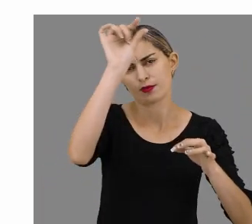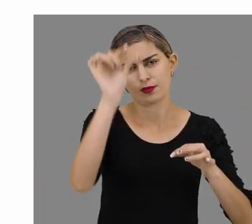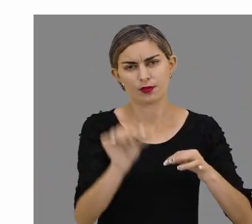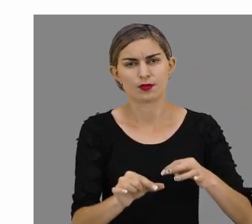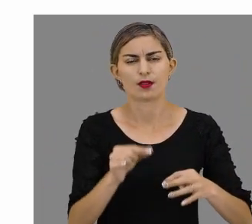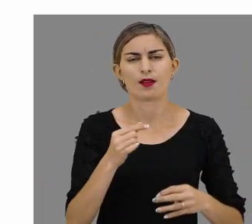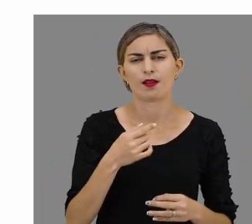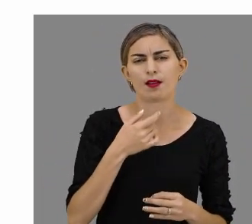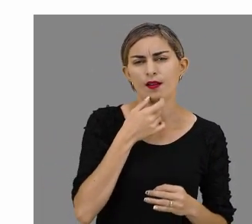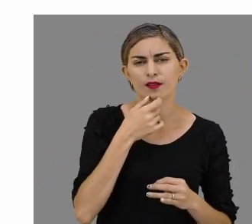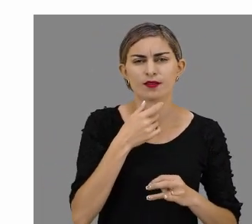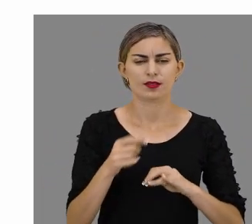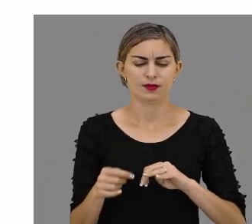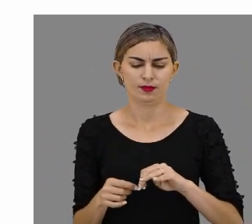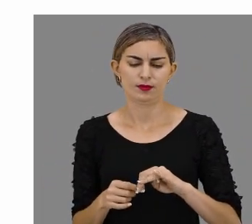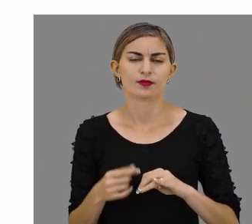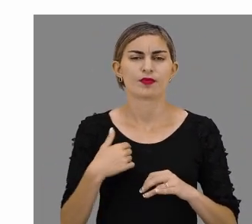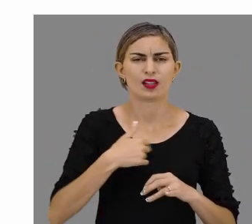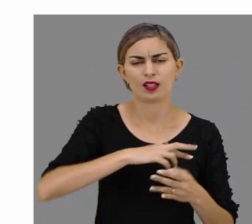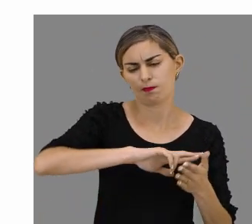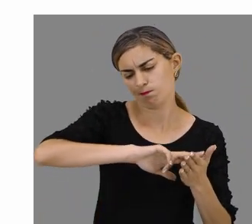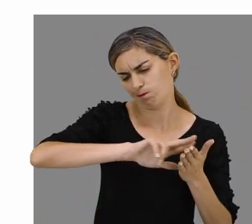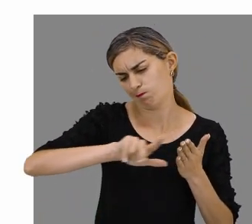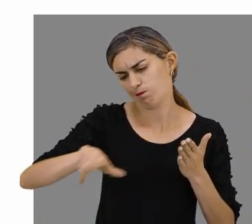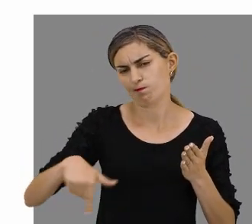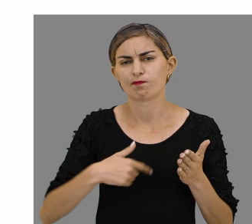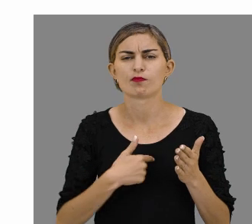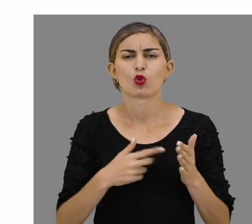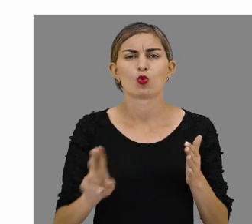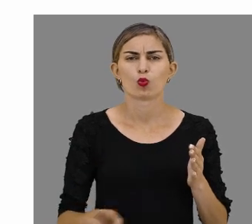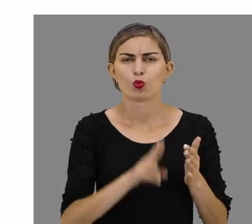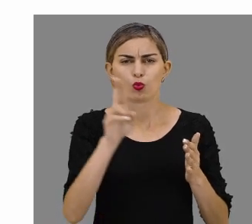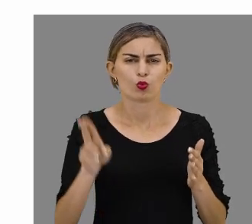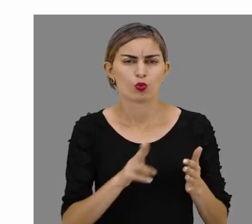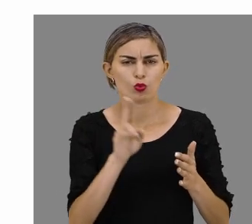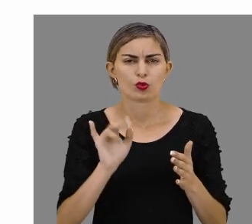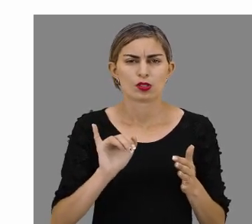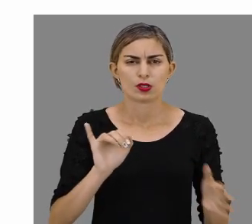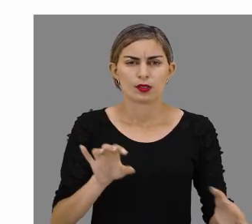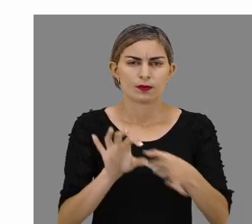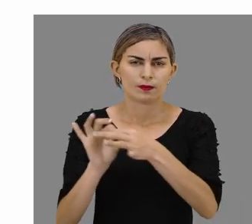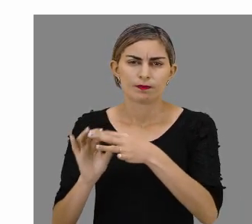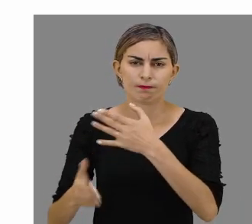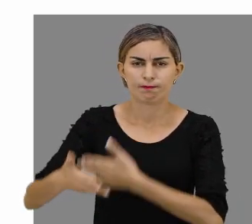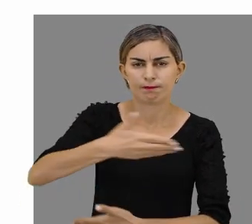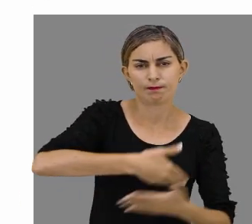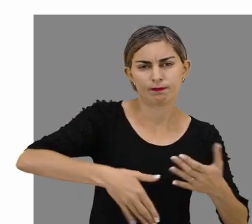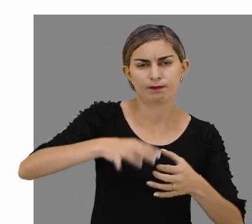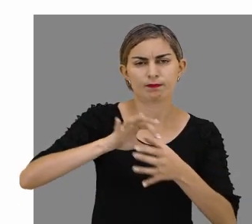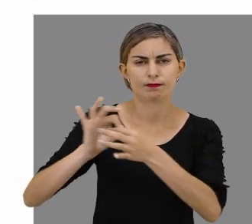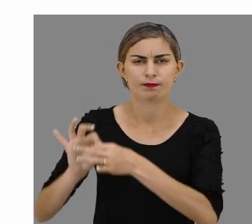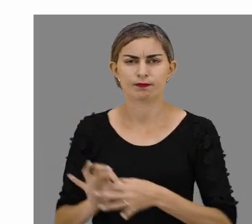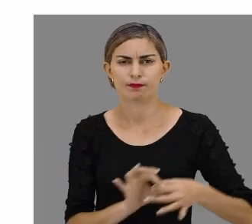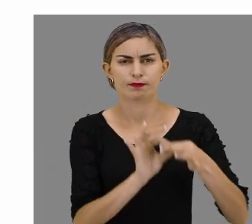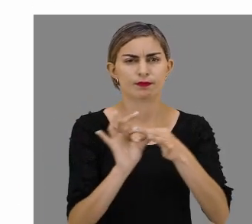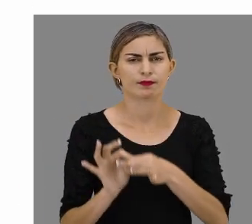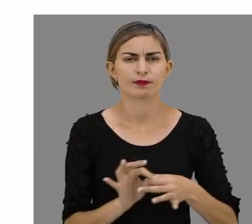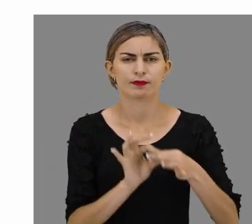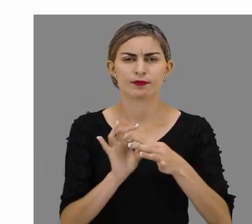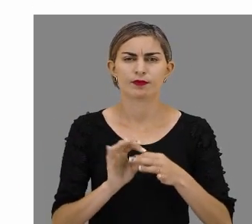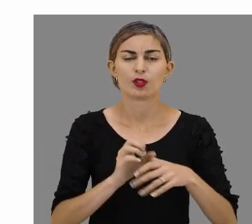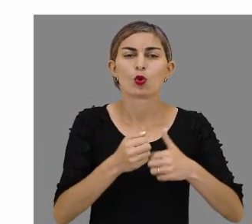do inglês. Nós temos diversos mecanismos que utilizam de interação. Nós temos